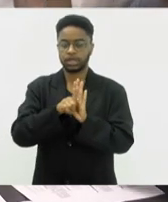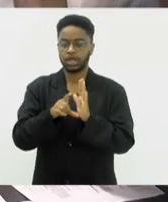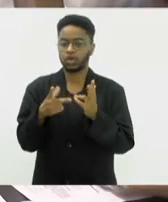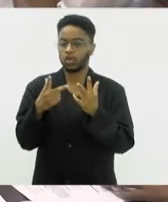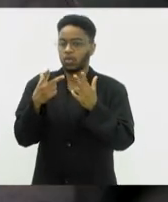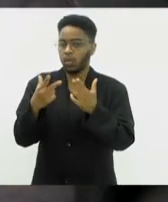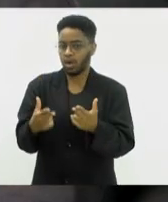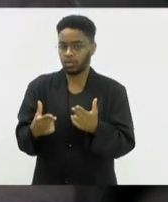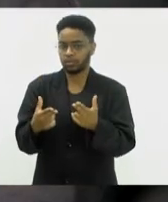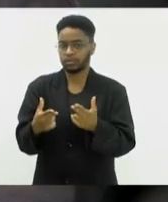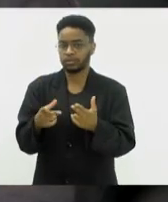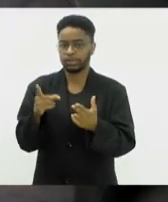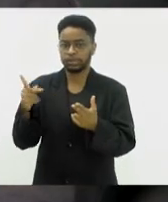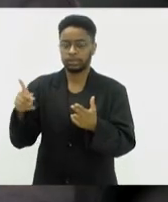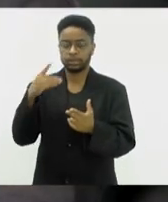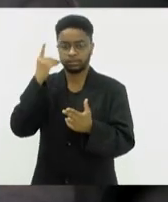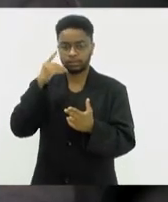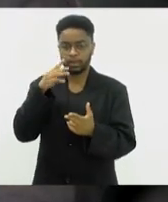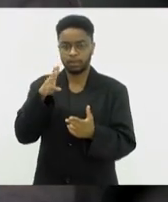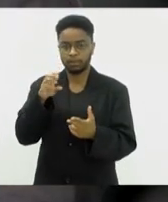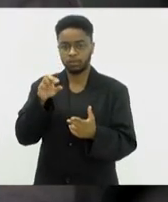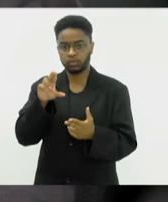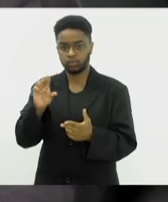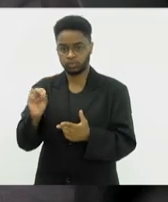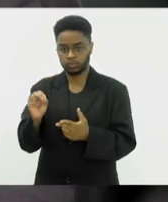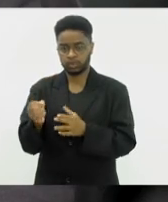do deputado Bruno Dauaire,